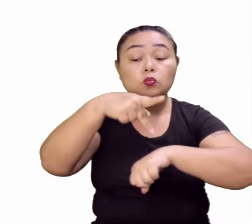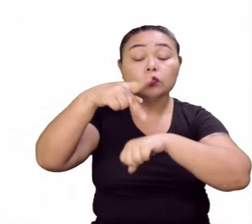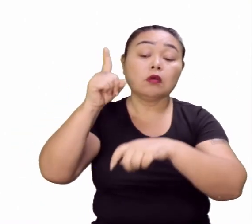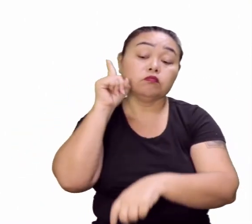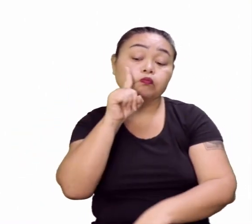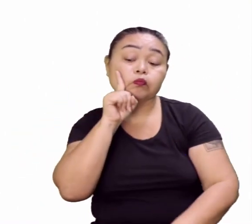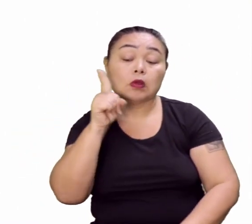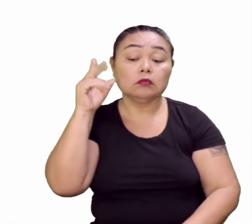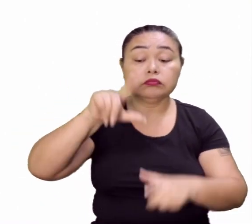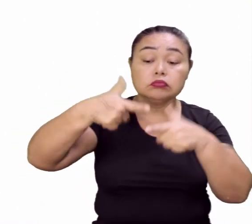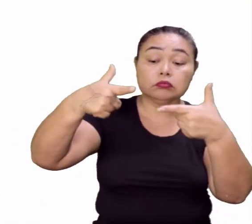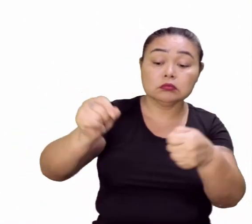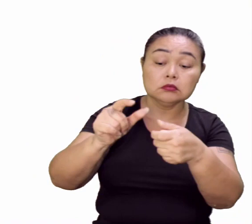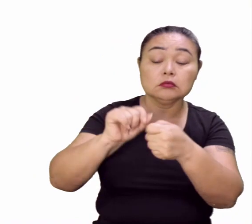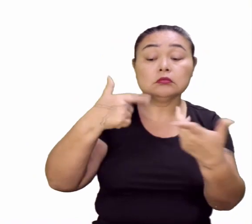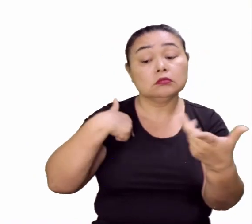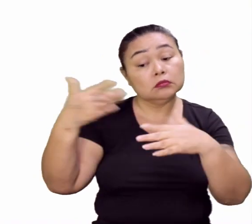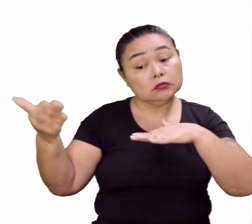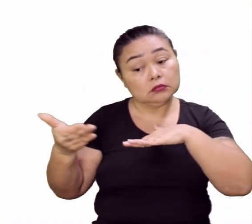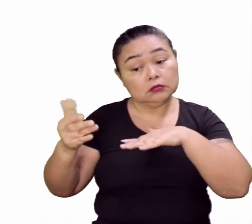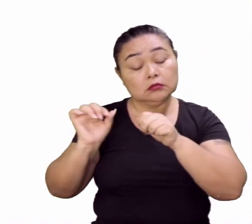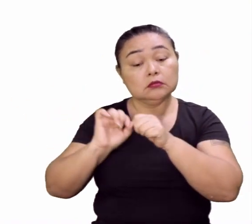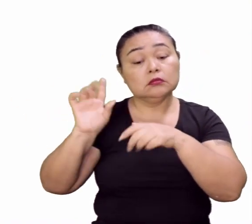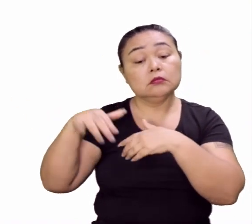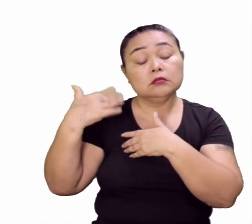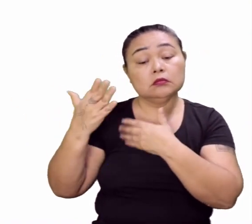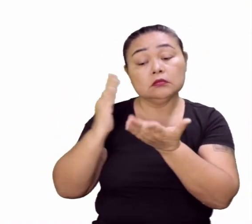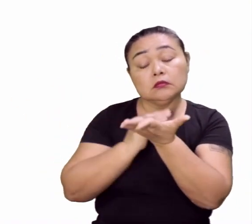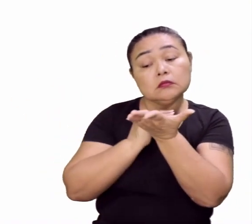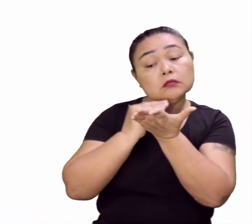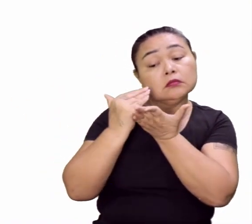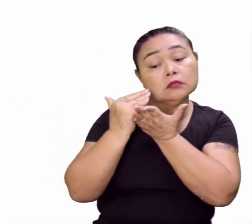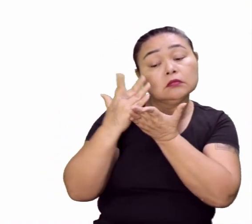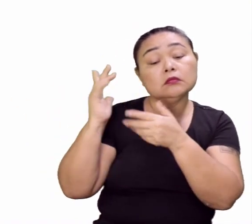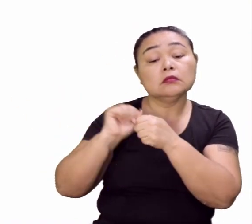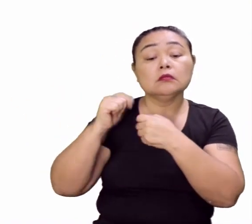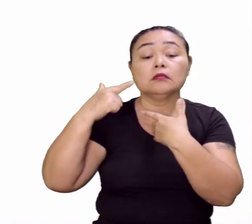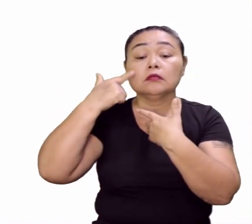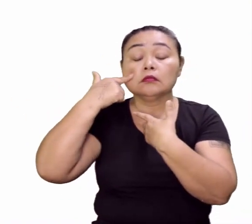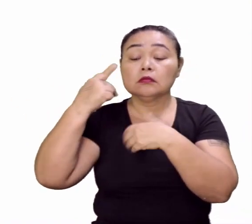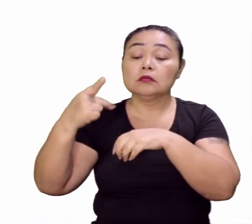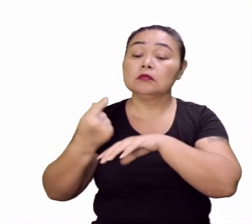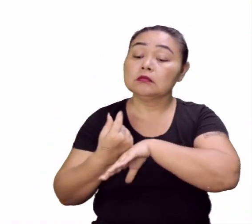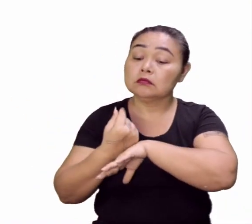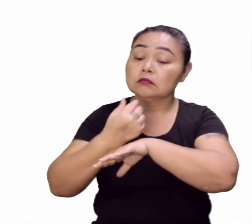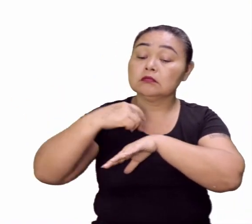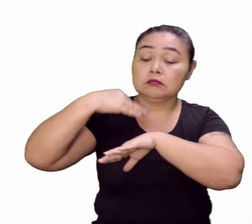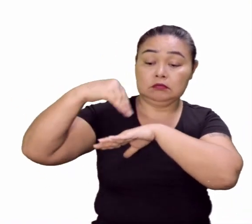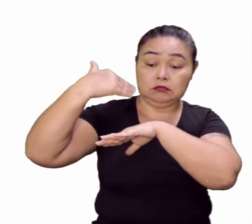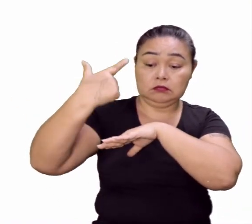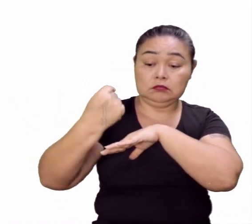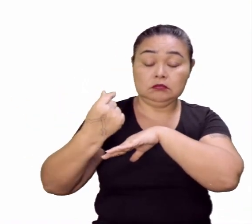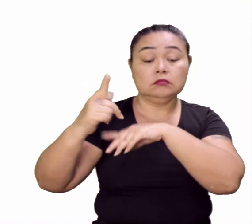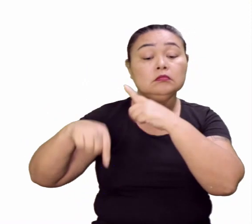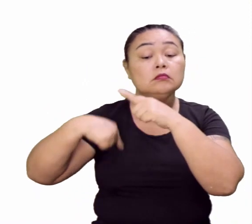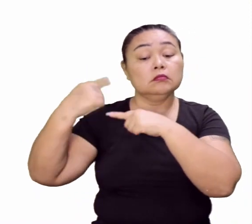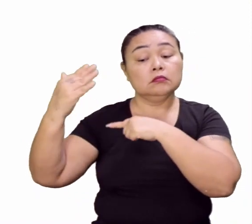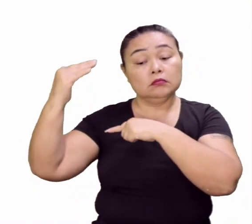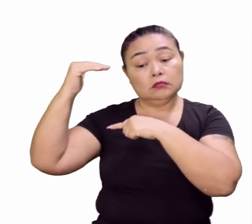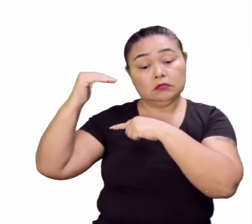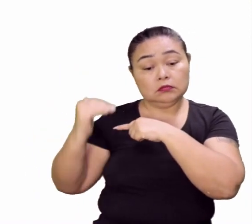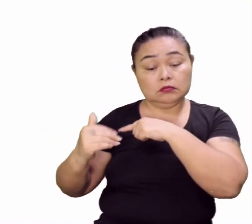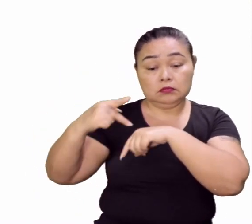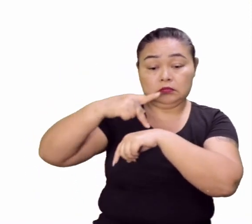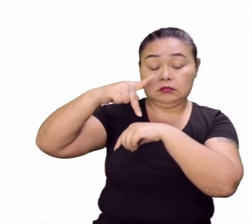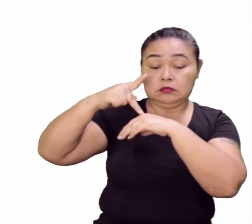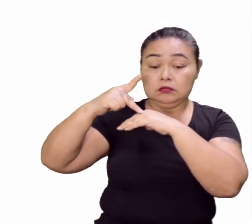Estados Unidos, como o Japão, na atualidade. Então, iniciou primeiramente nos países capitalistas desenvolvidos, depois vai passar para